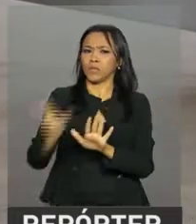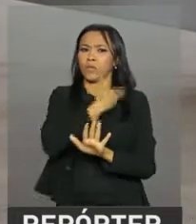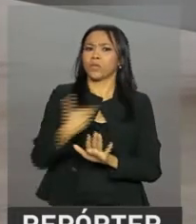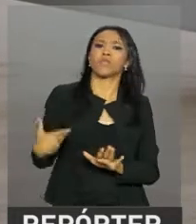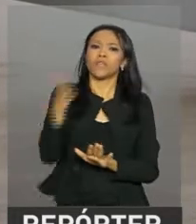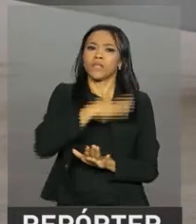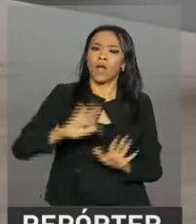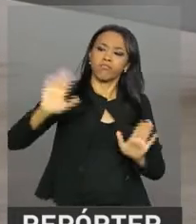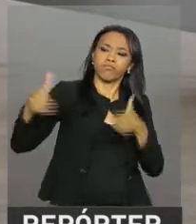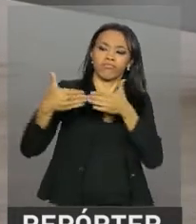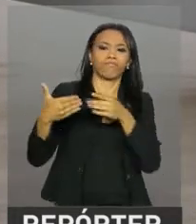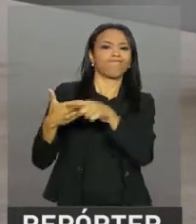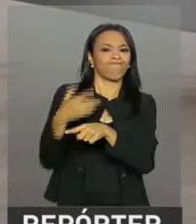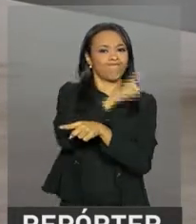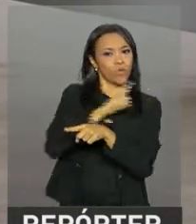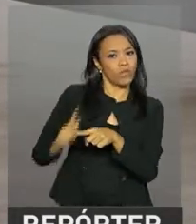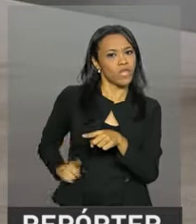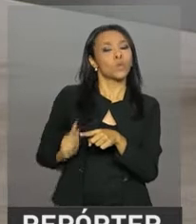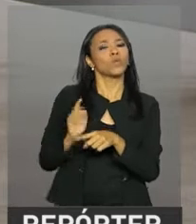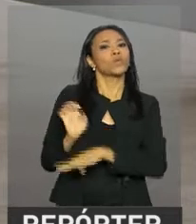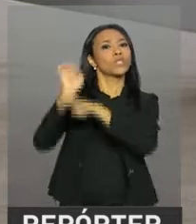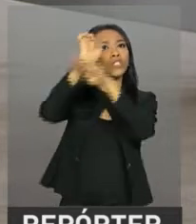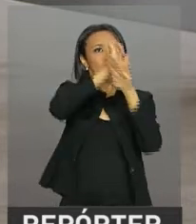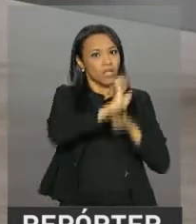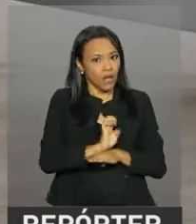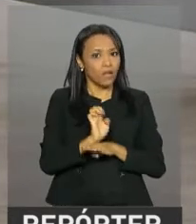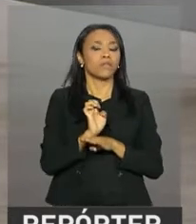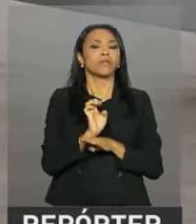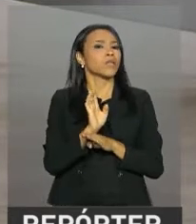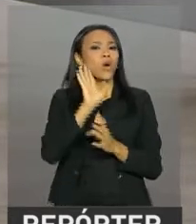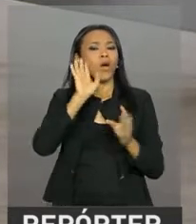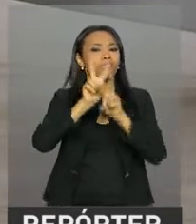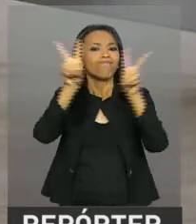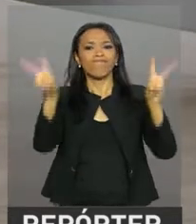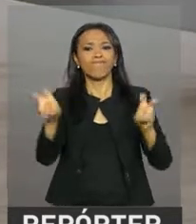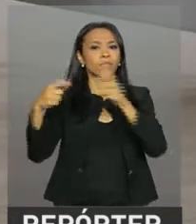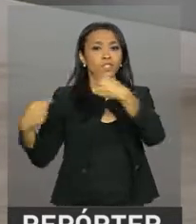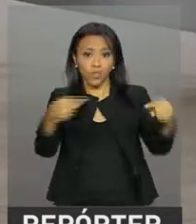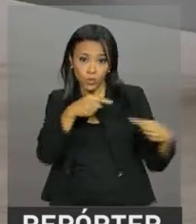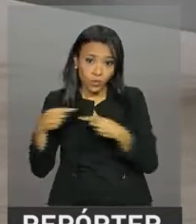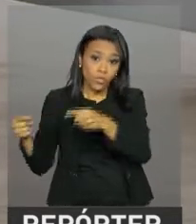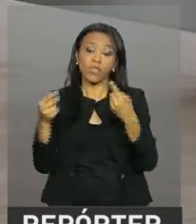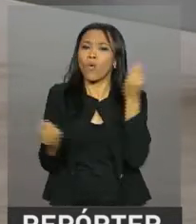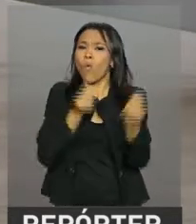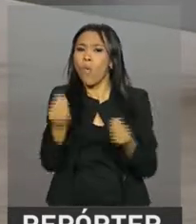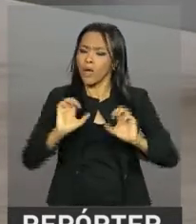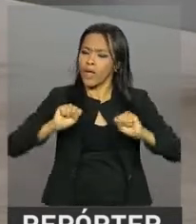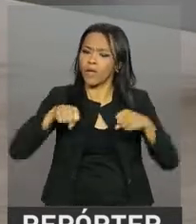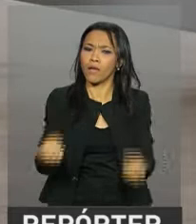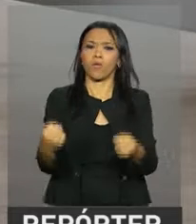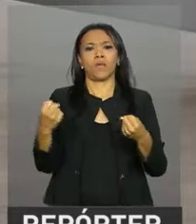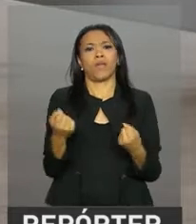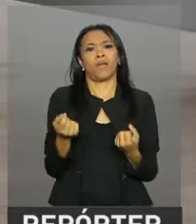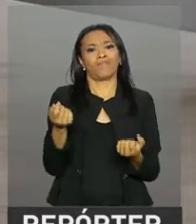individualmente com governadores de estado para discutir acordo de recuperação se nanceiro